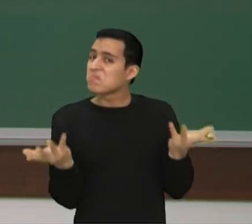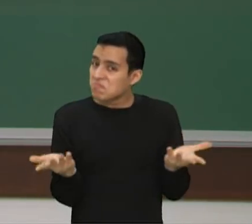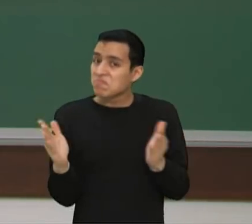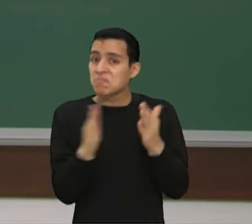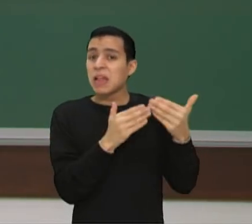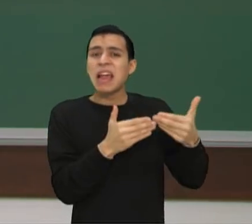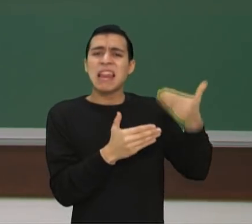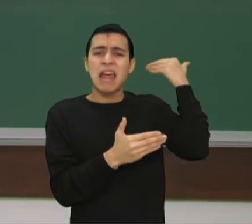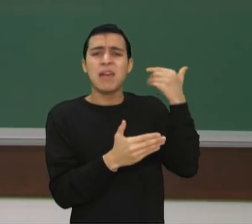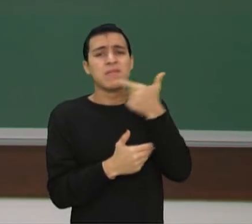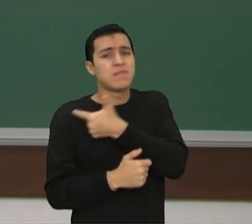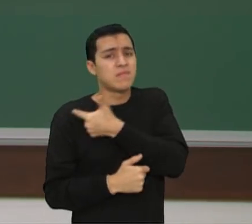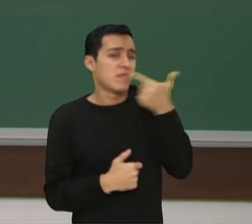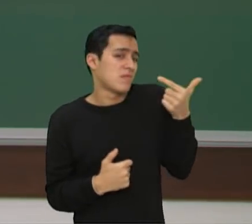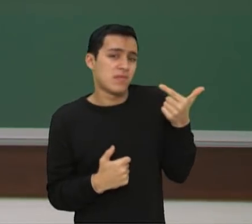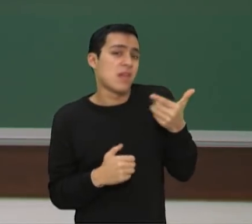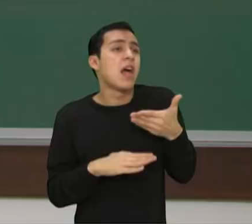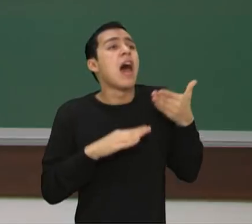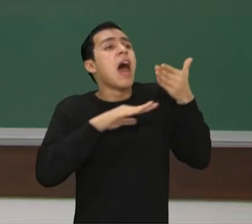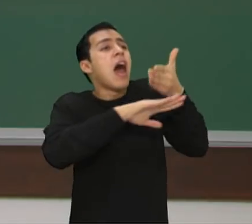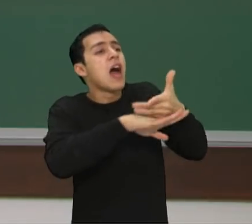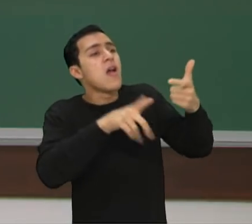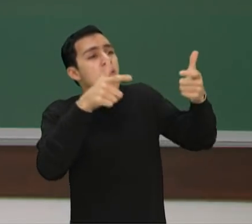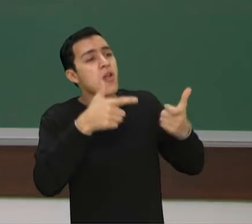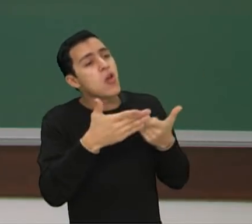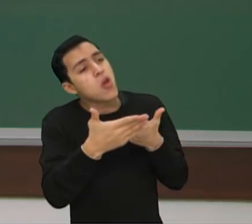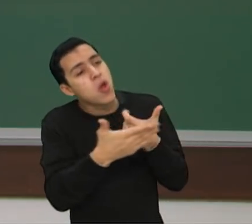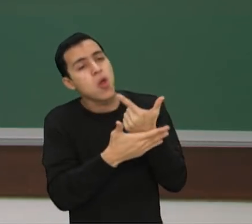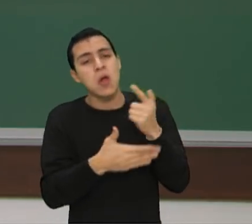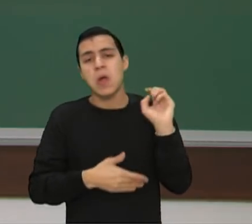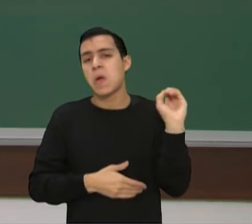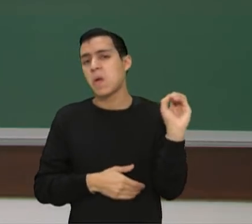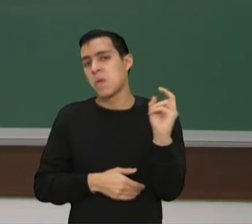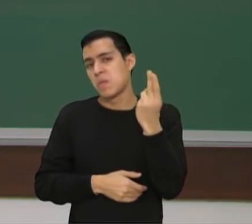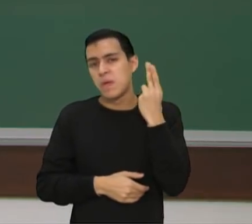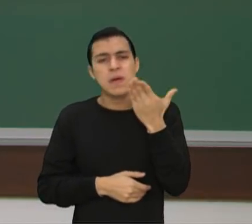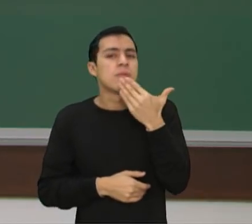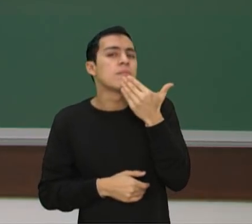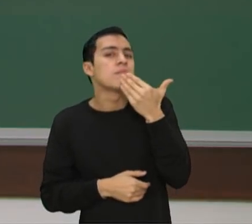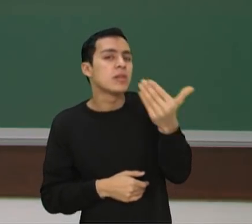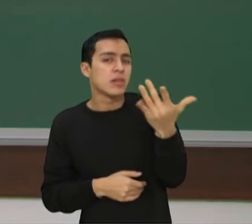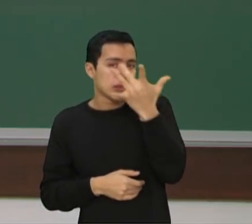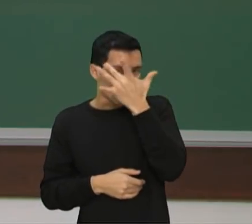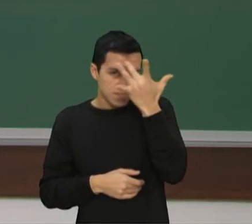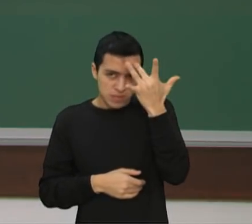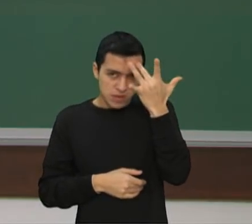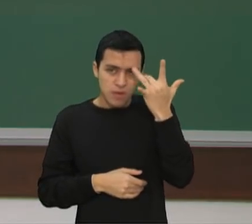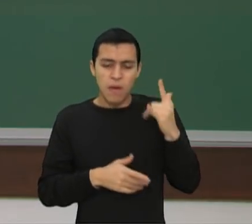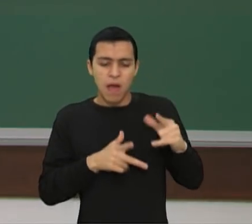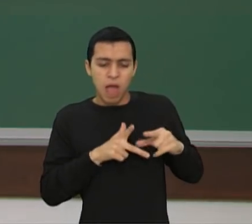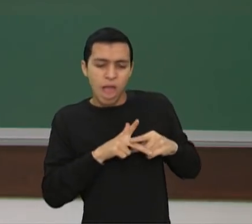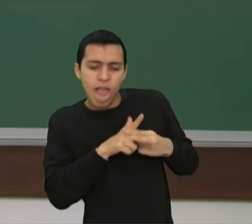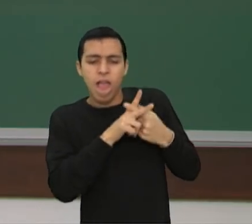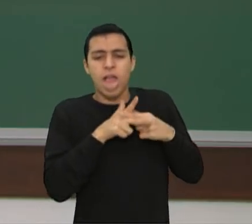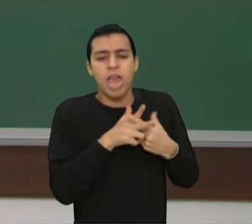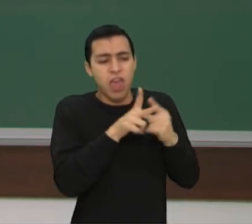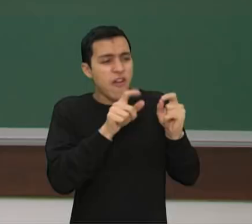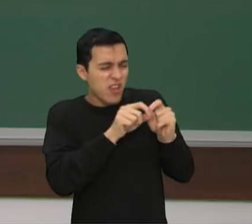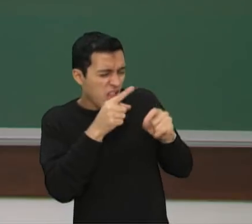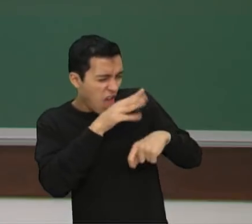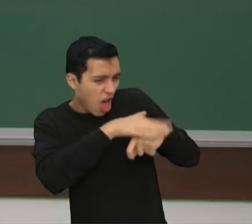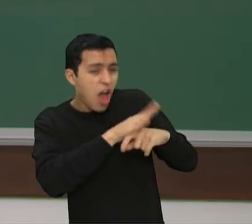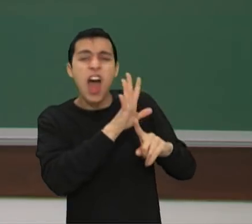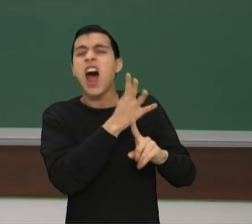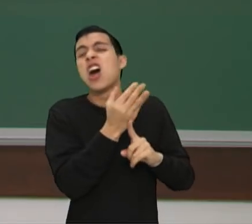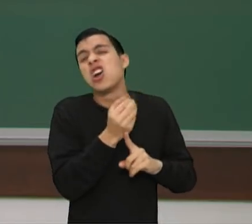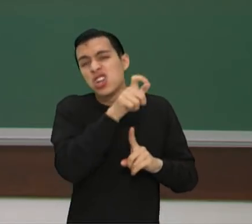essa possibilidade de você ir em algum lugar comprar, ou você pedir para alguém, um marceneiro ou um artista